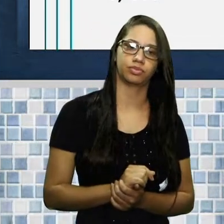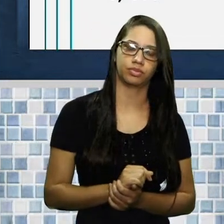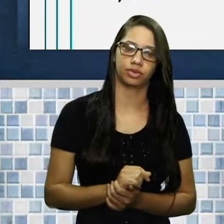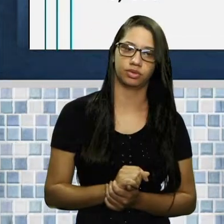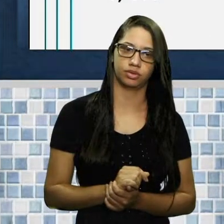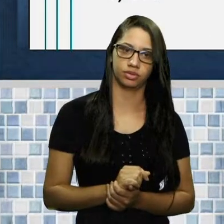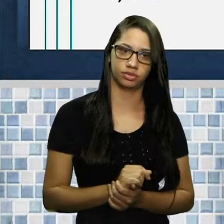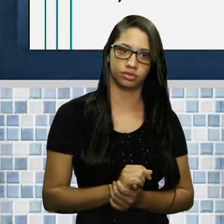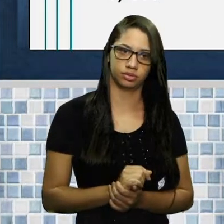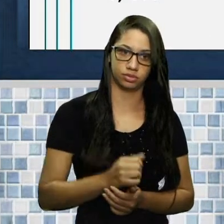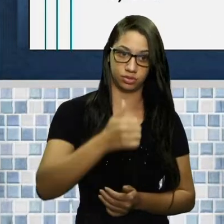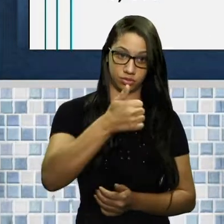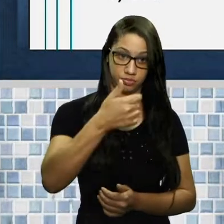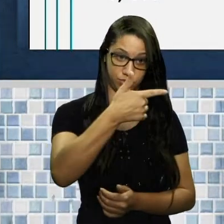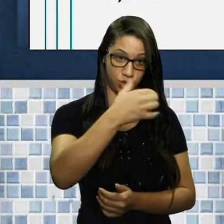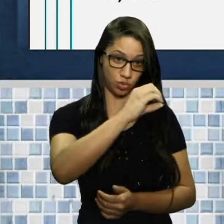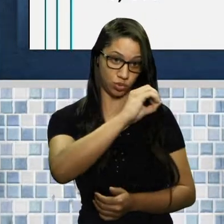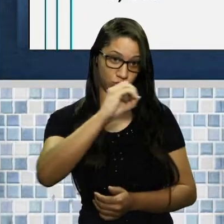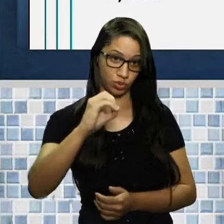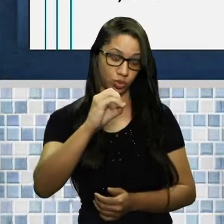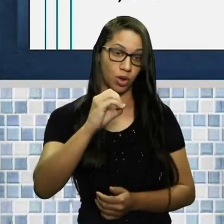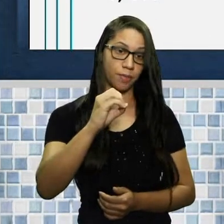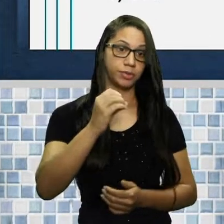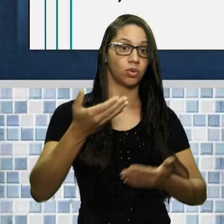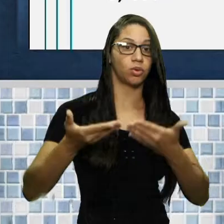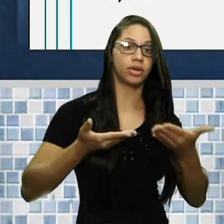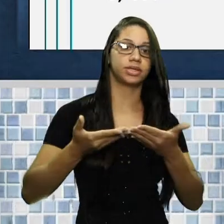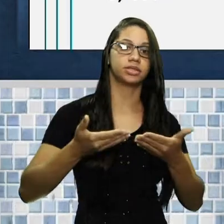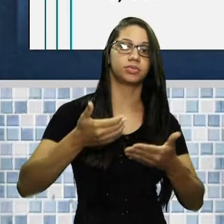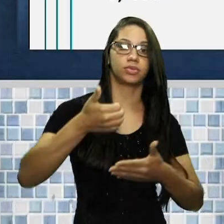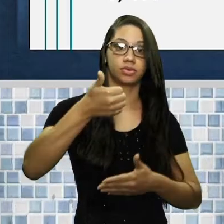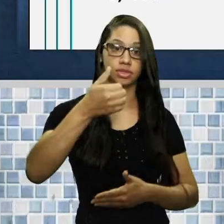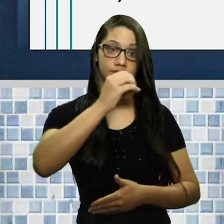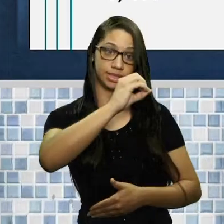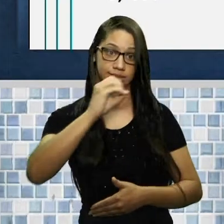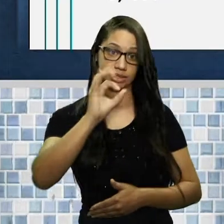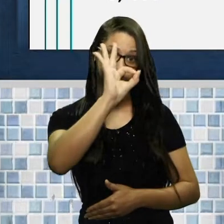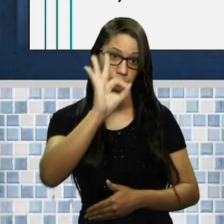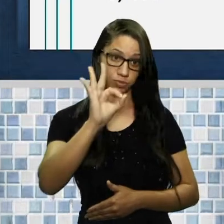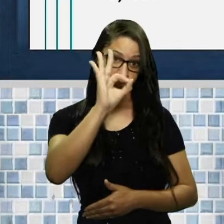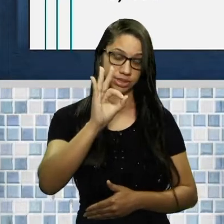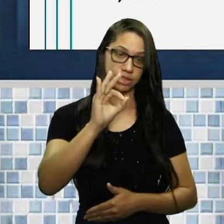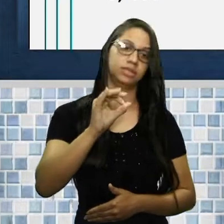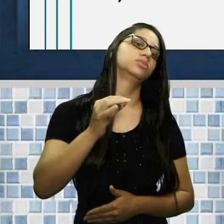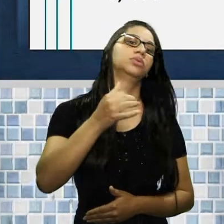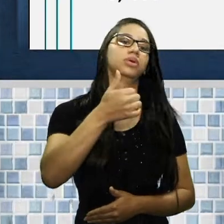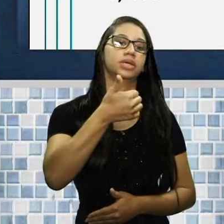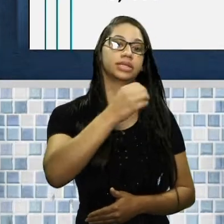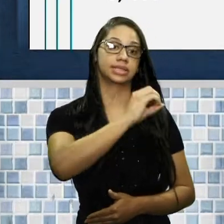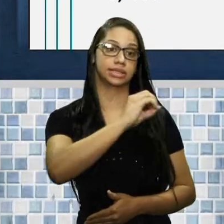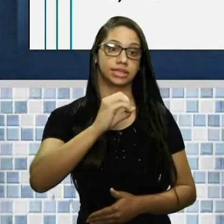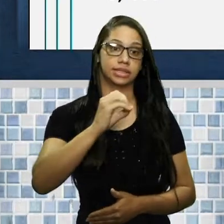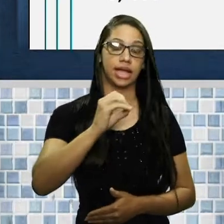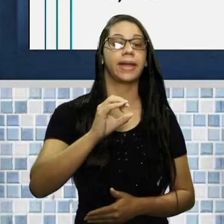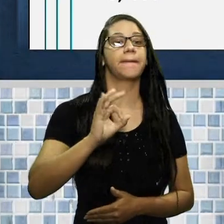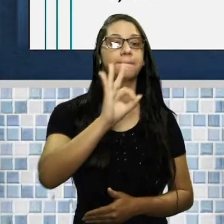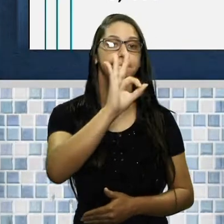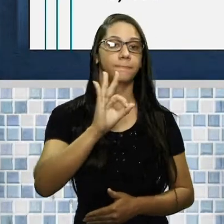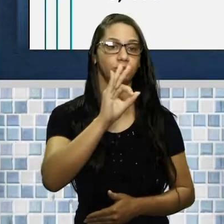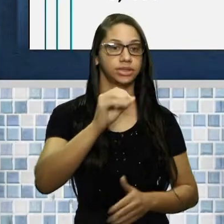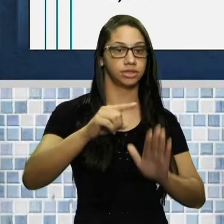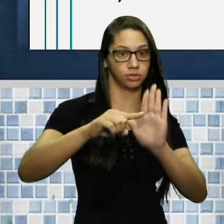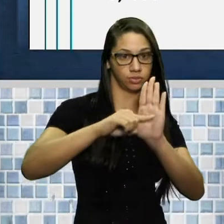ali, ó, 1.200 corresponde a 100%. Então, 100% menos